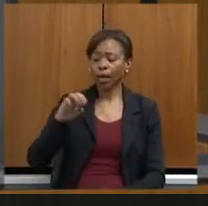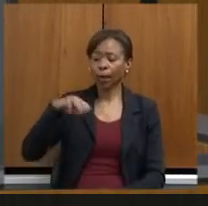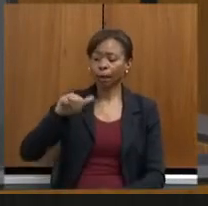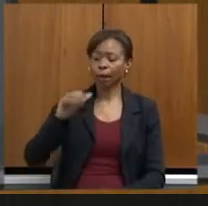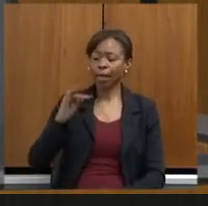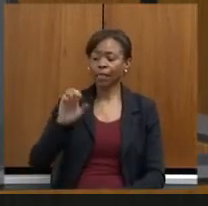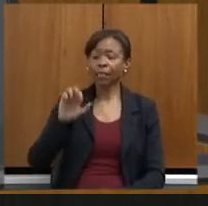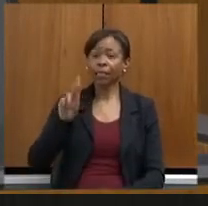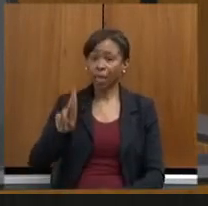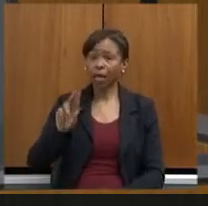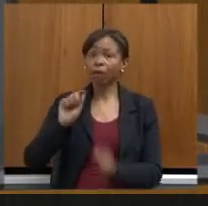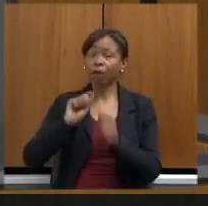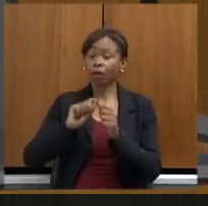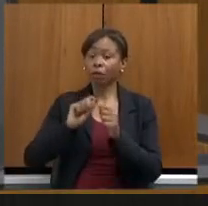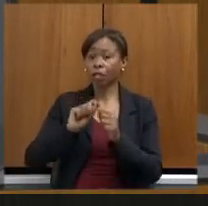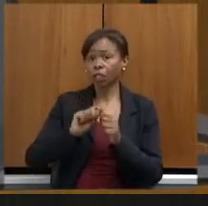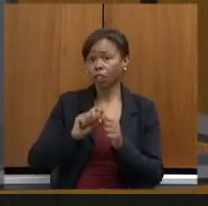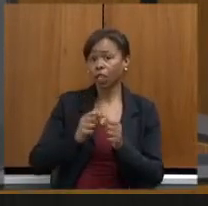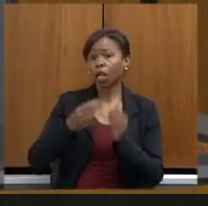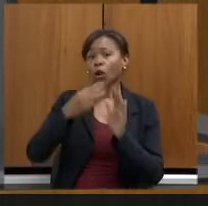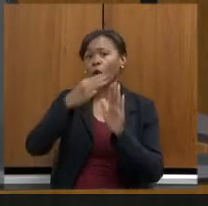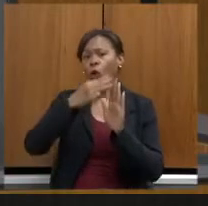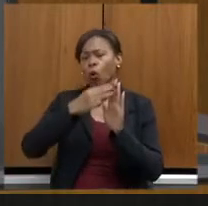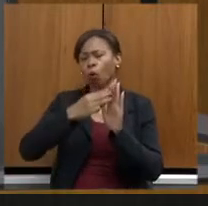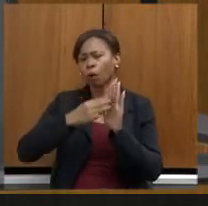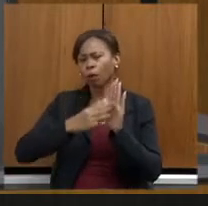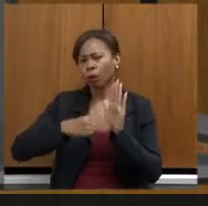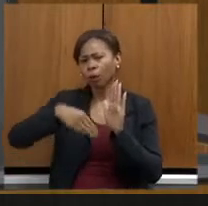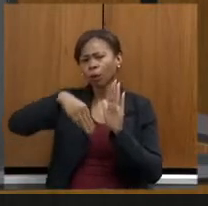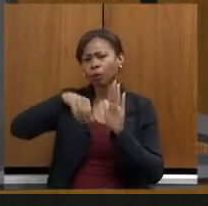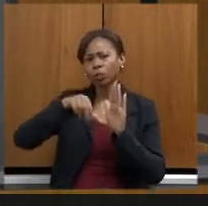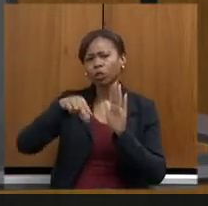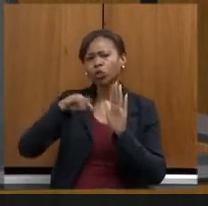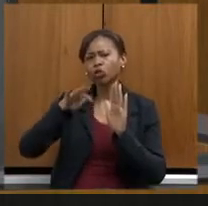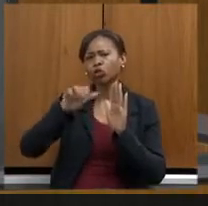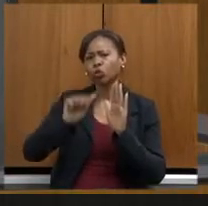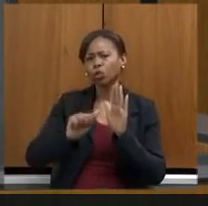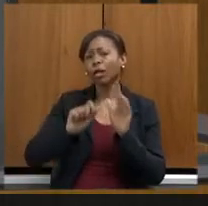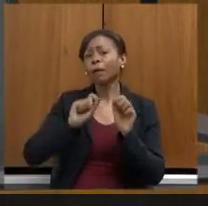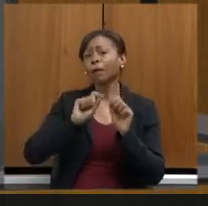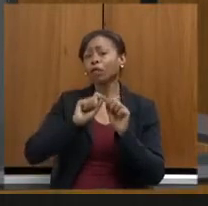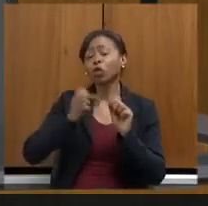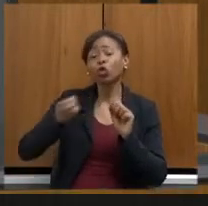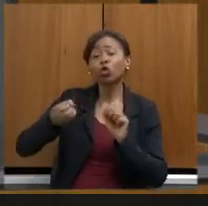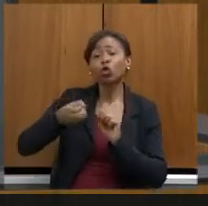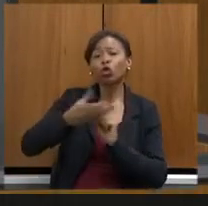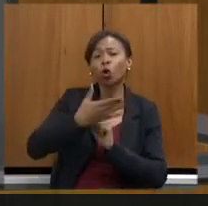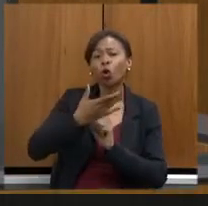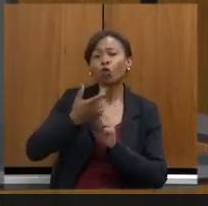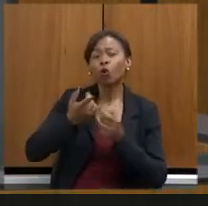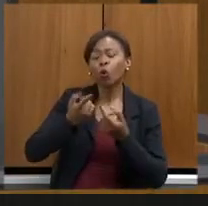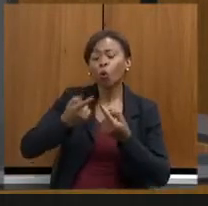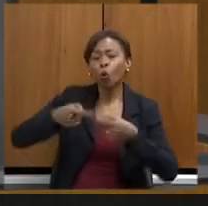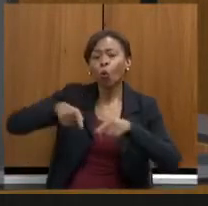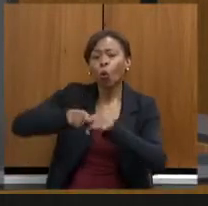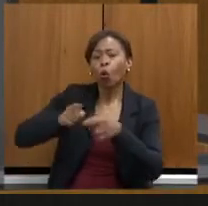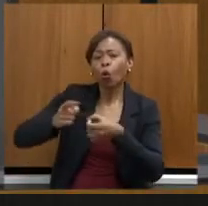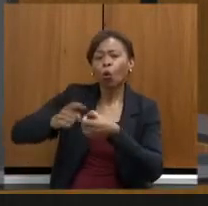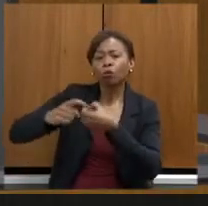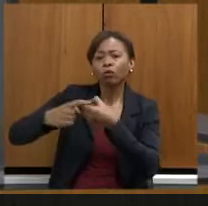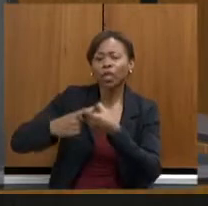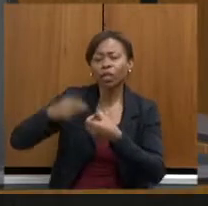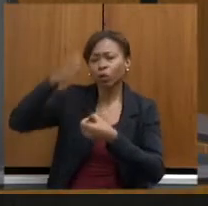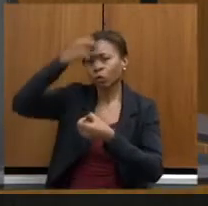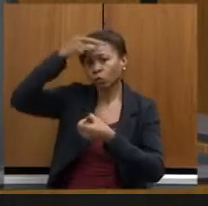constituída para aperfeiçoar ou sugerir um novo modelo de convênio com as prefeituras municipais com a finalidade de